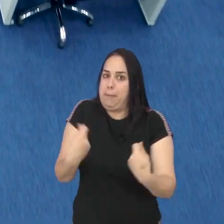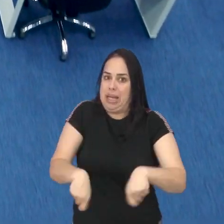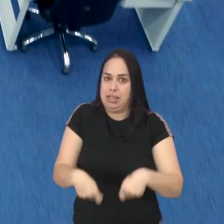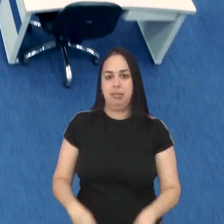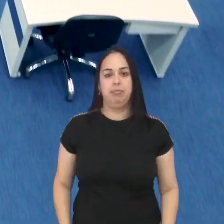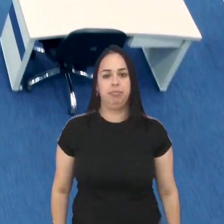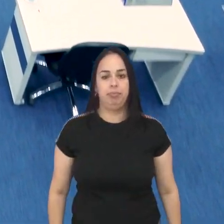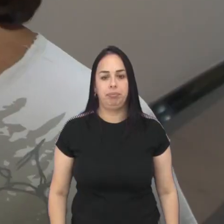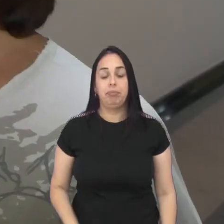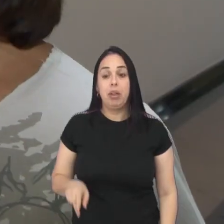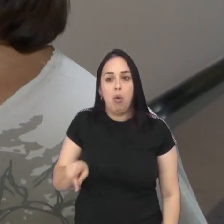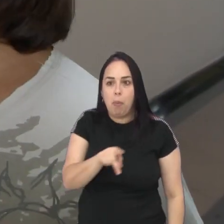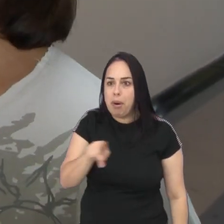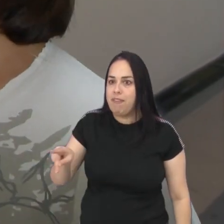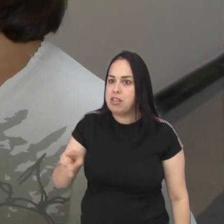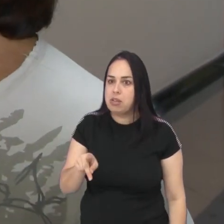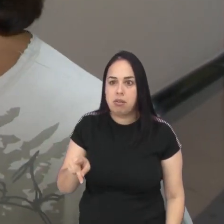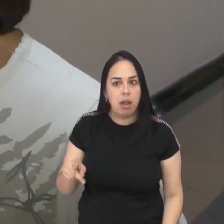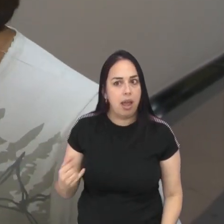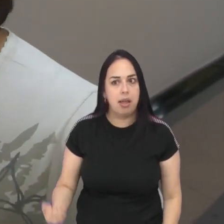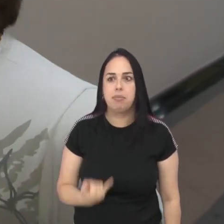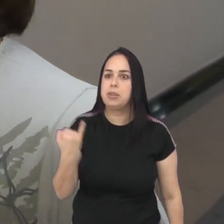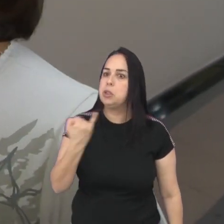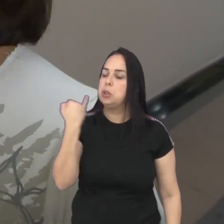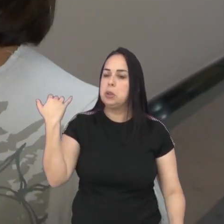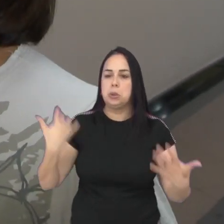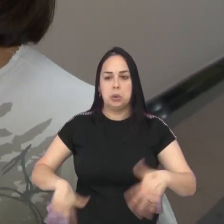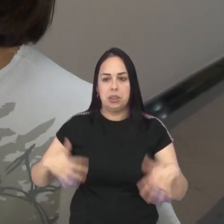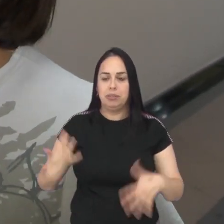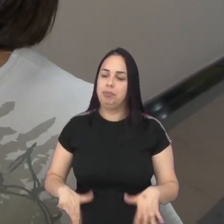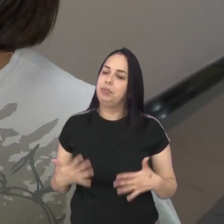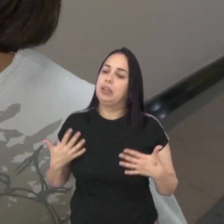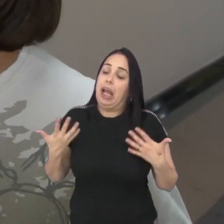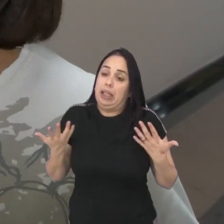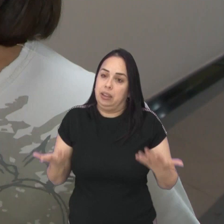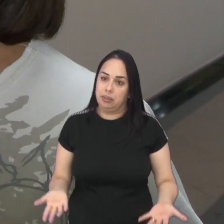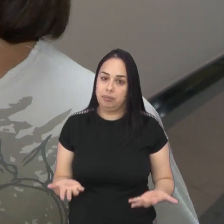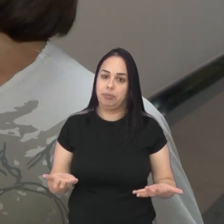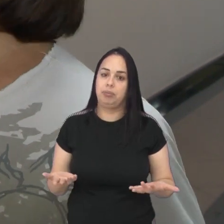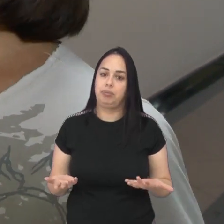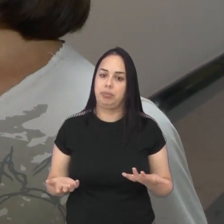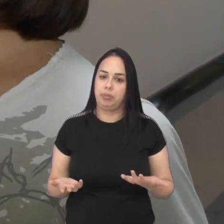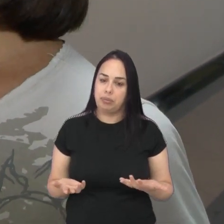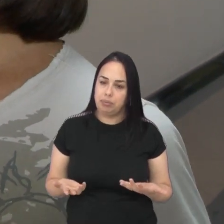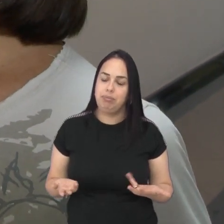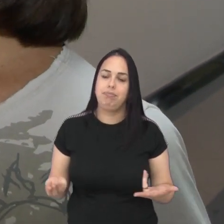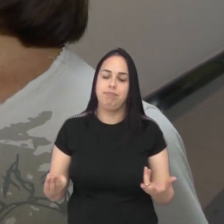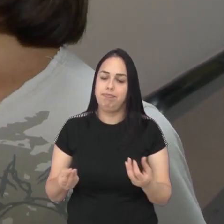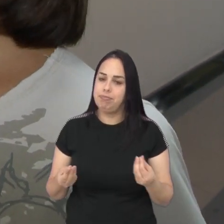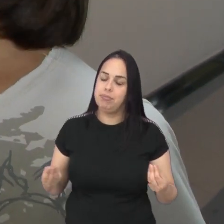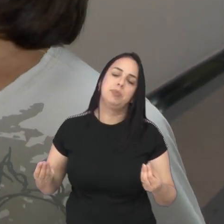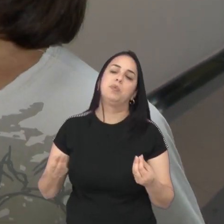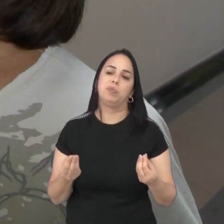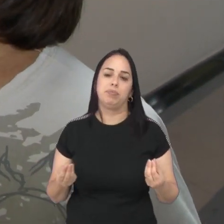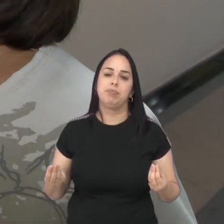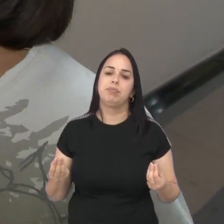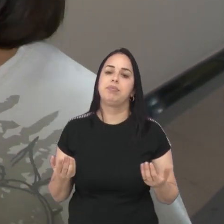cursos oferecidos. O professor é fundamental. Então, nesse sentido, eu acho que a gente tem